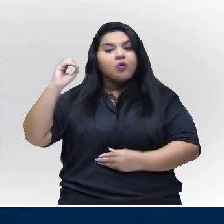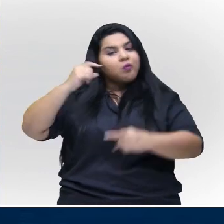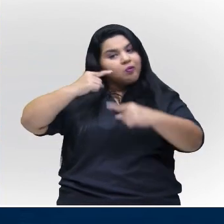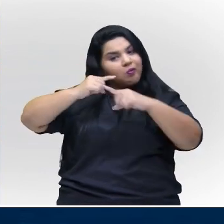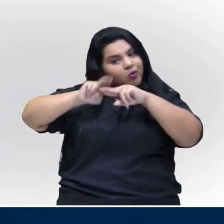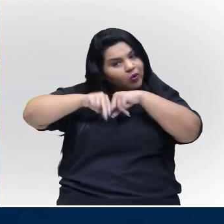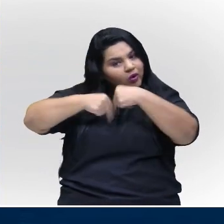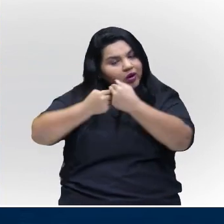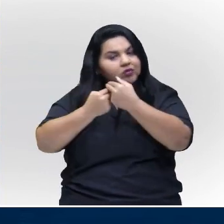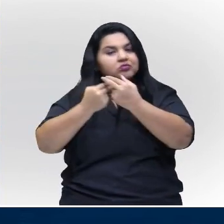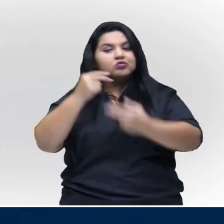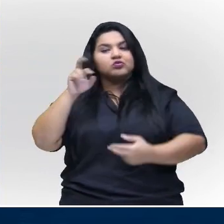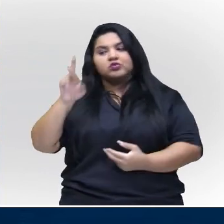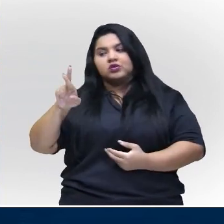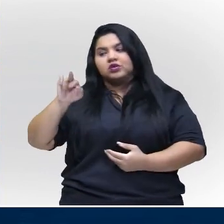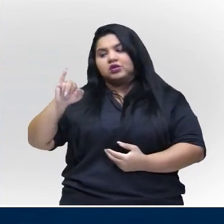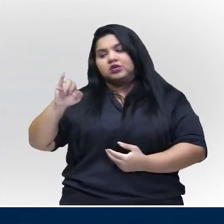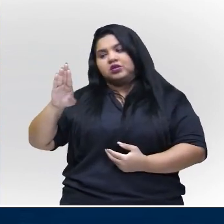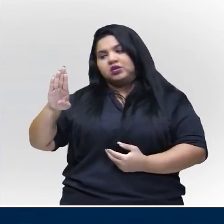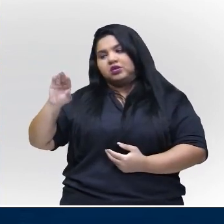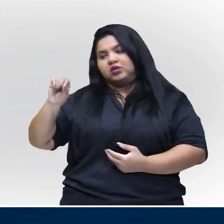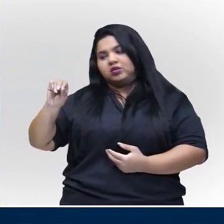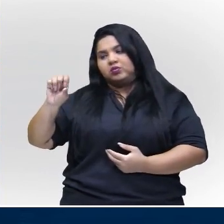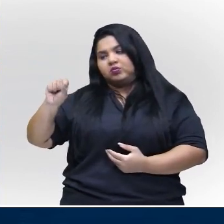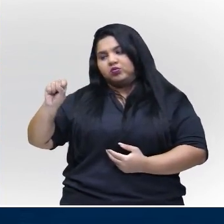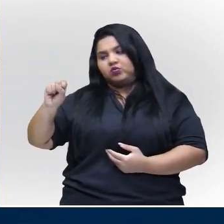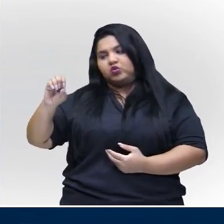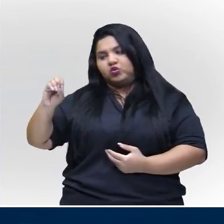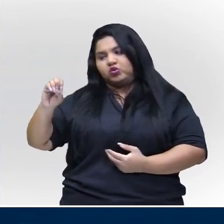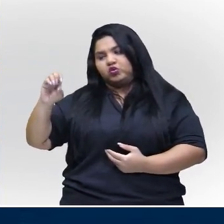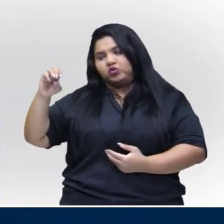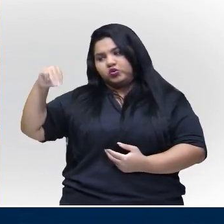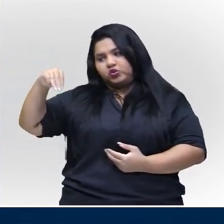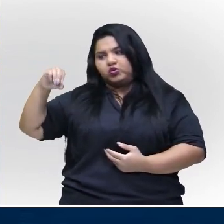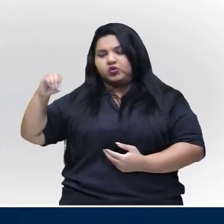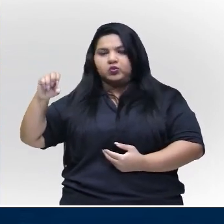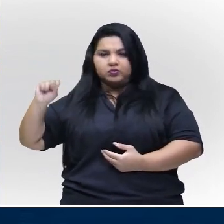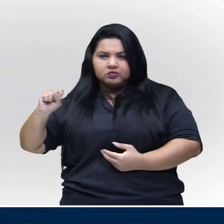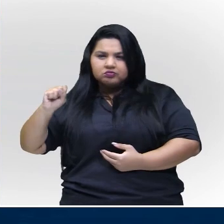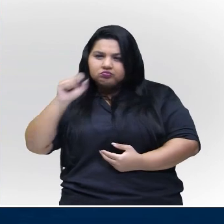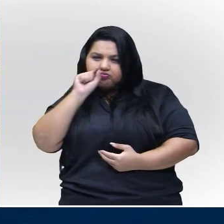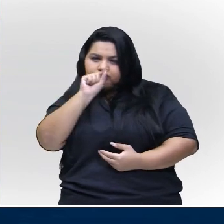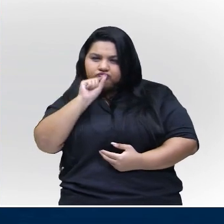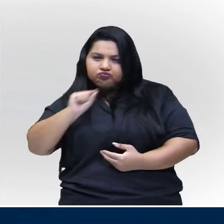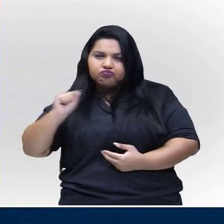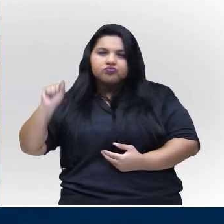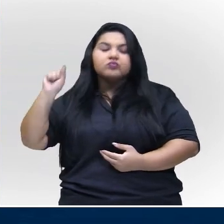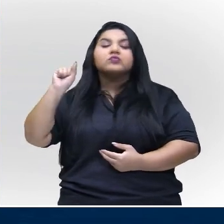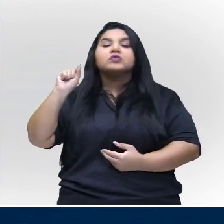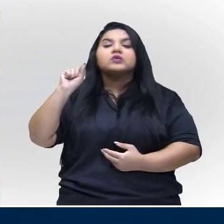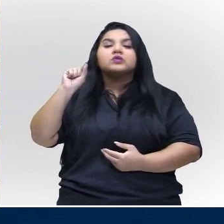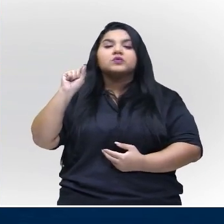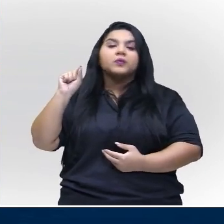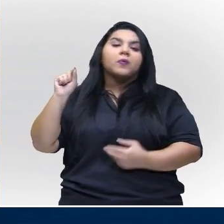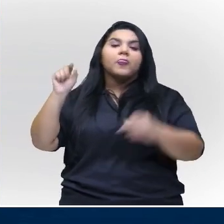presença dos ribossomos, que são essas estruturas em formas de grãos. E elas são chamadas